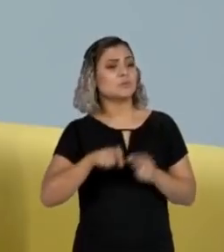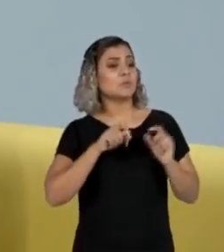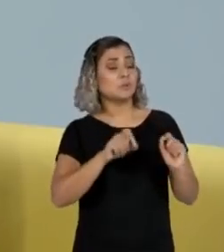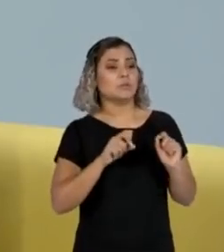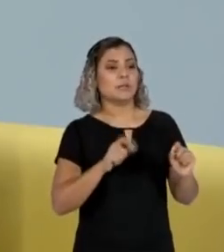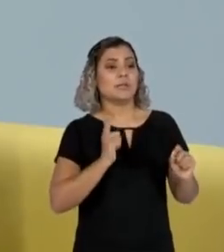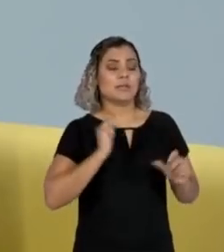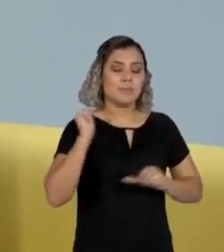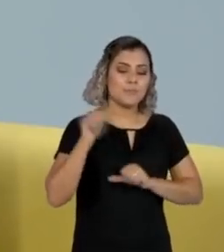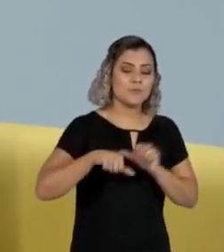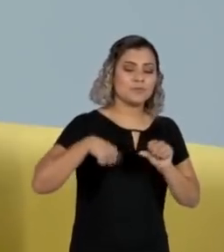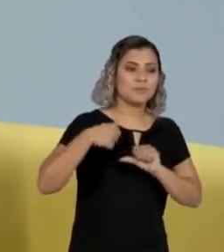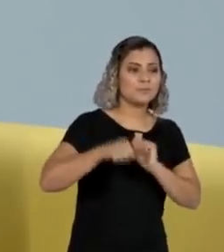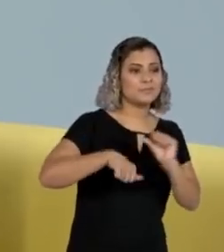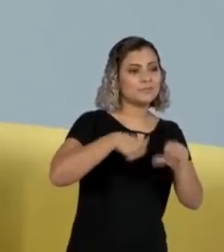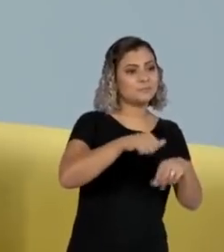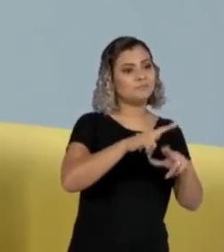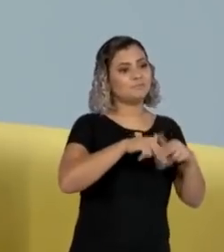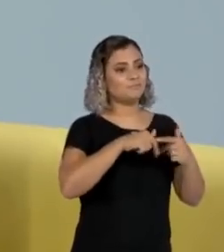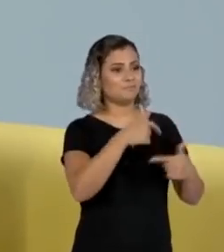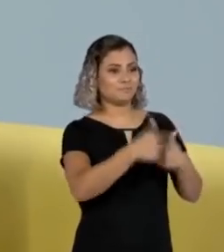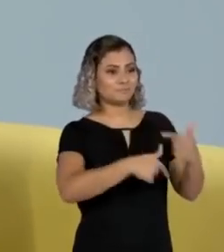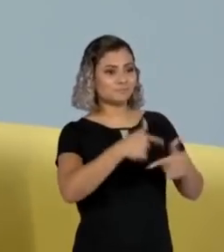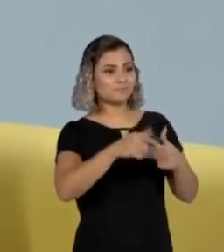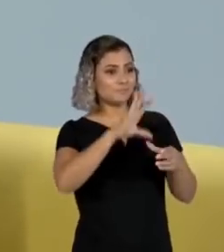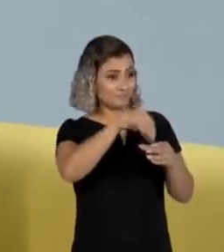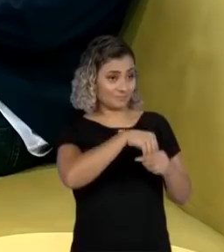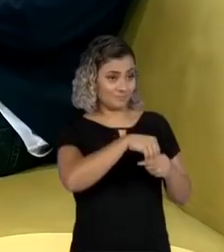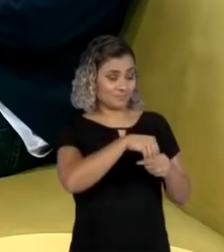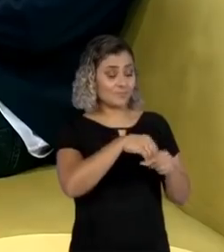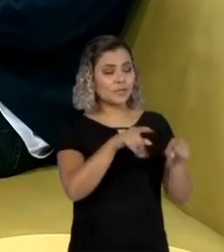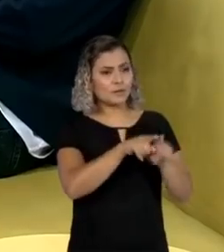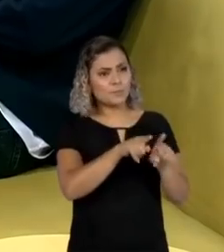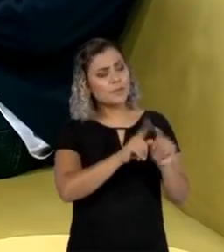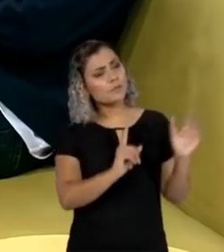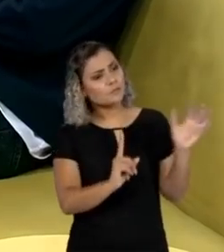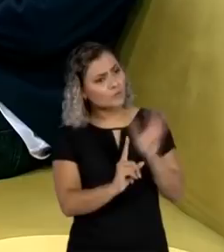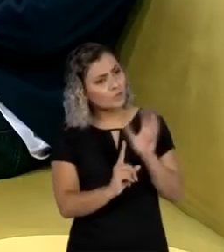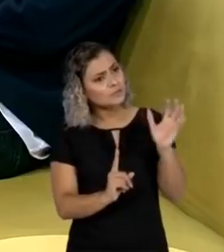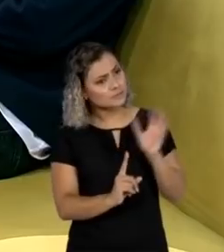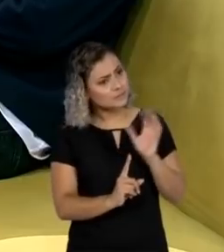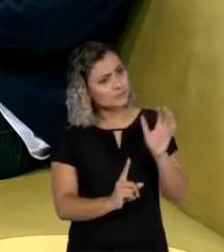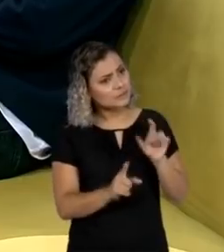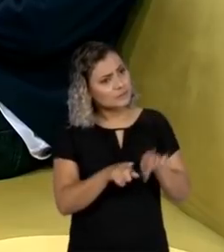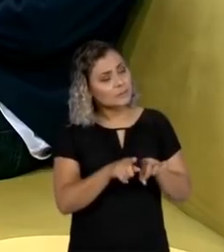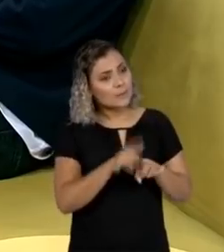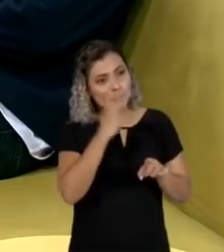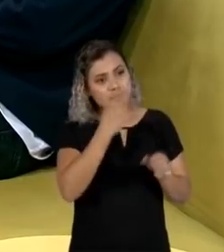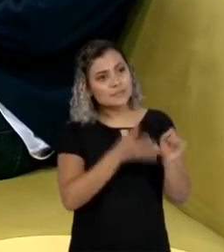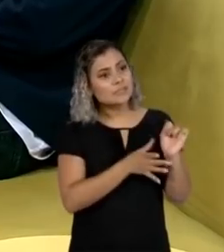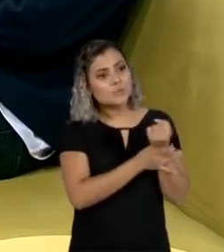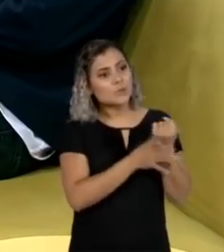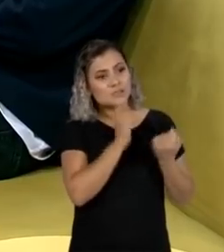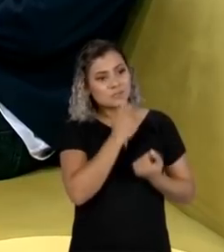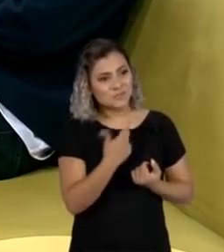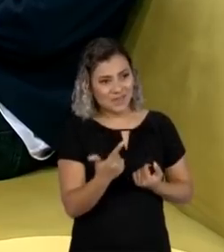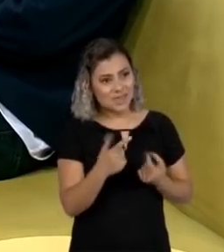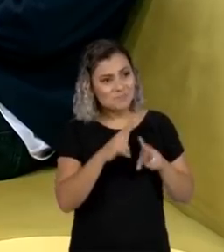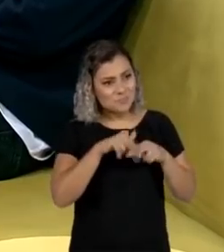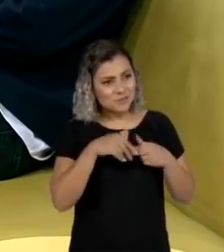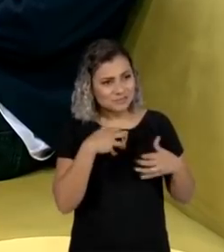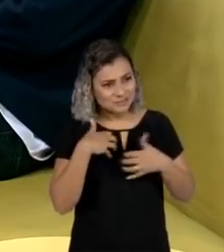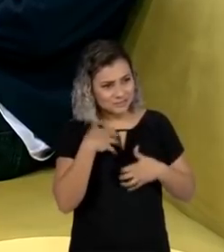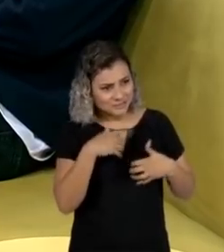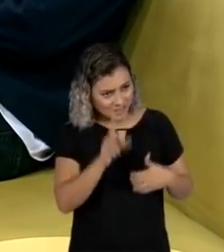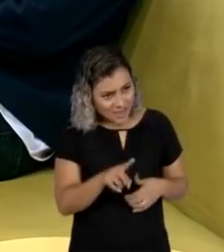pelas transformações do trabalho, também contribui, né, aumentando a incerteza. Isso também traz essa angústia maior